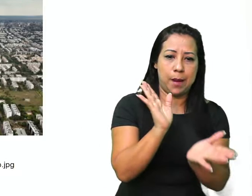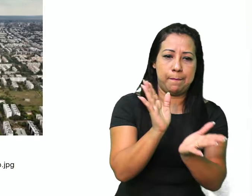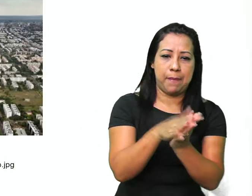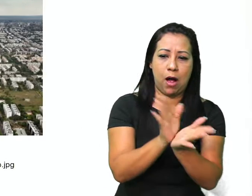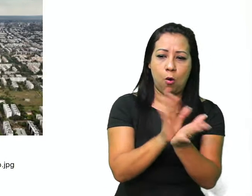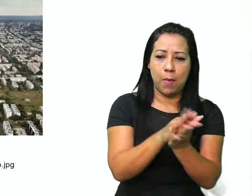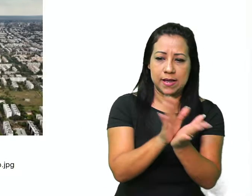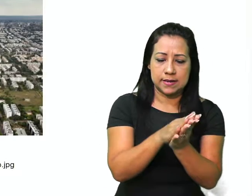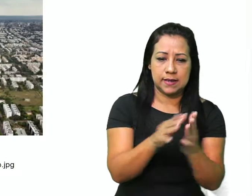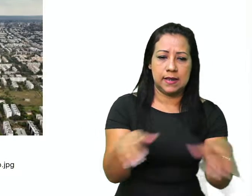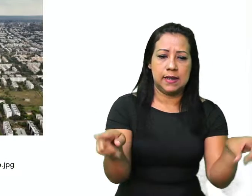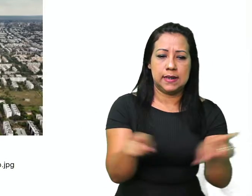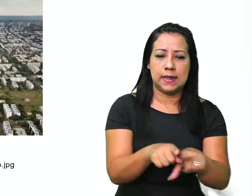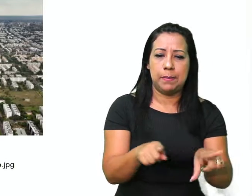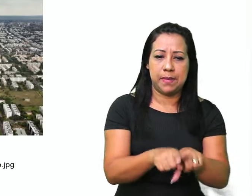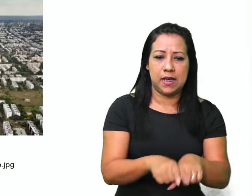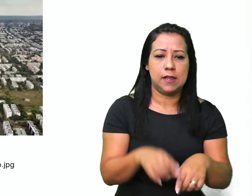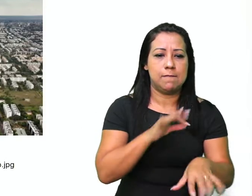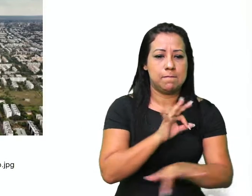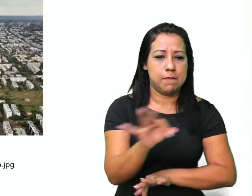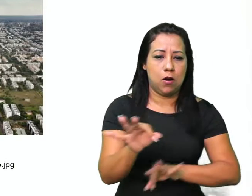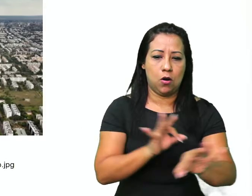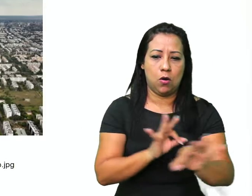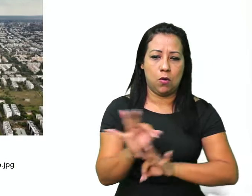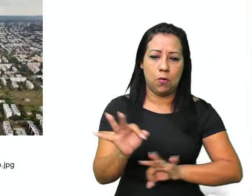3 hoje estão dentro de um planejamento.